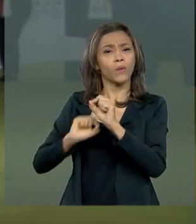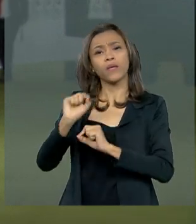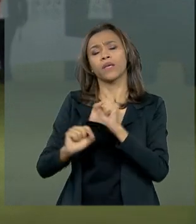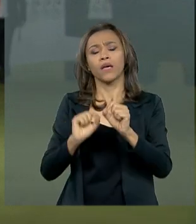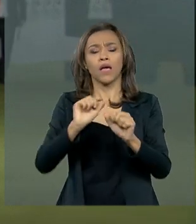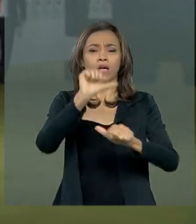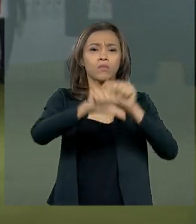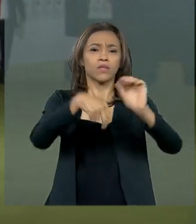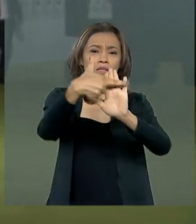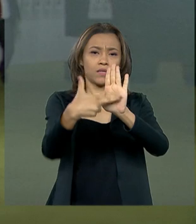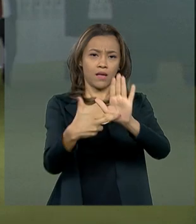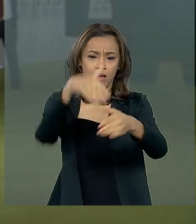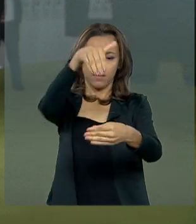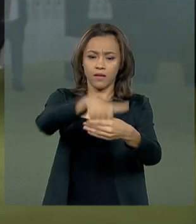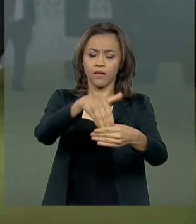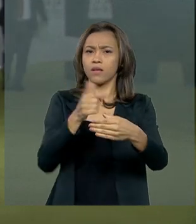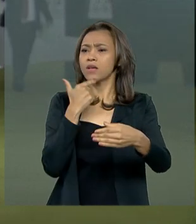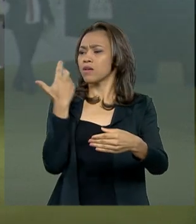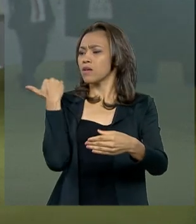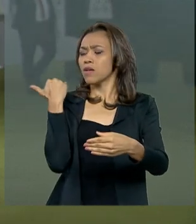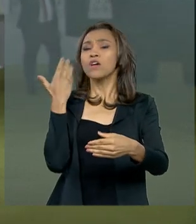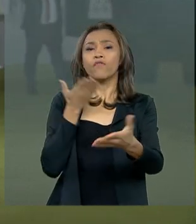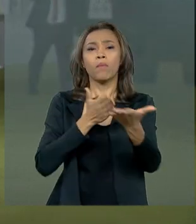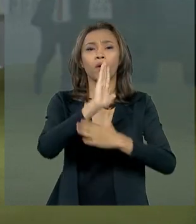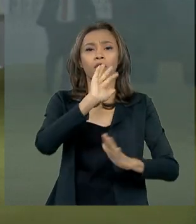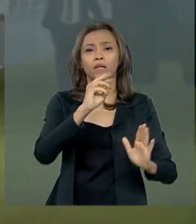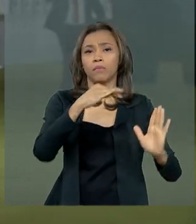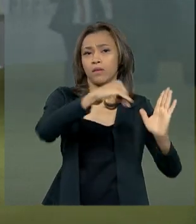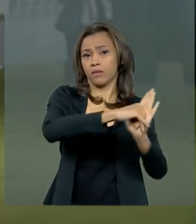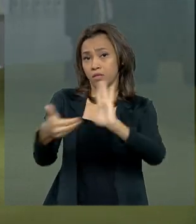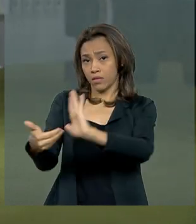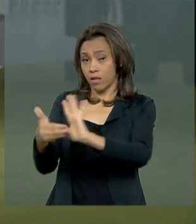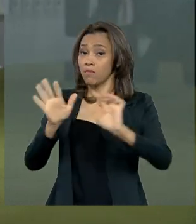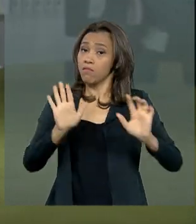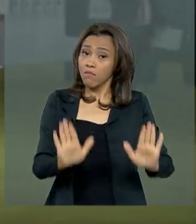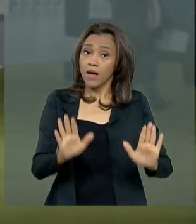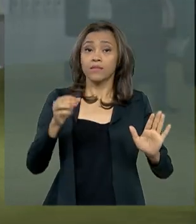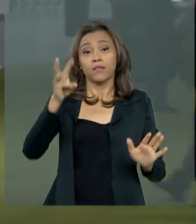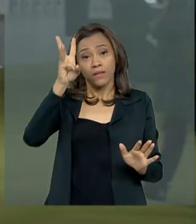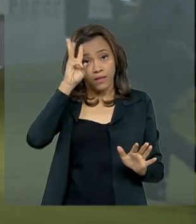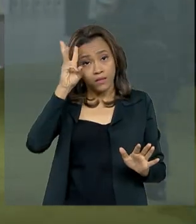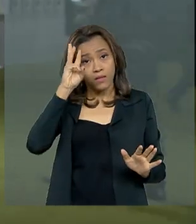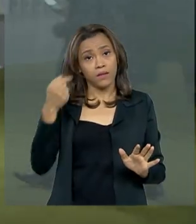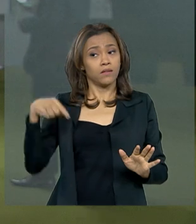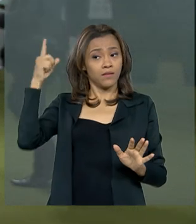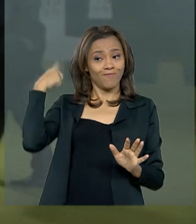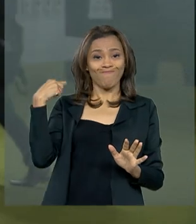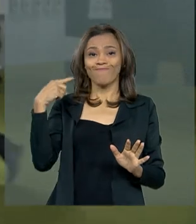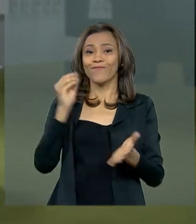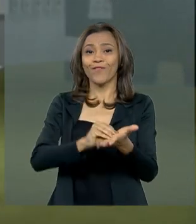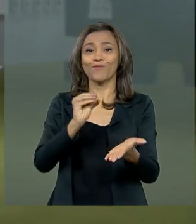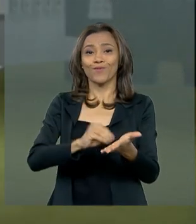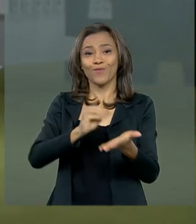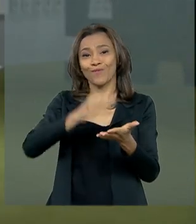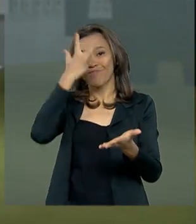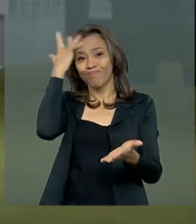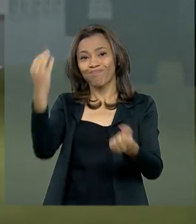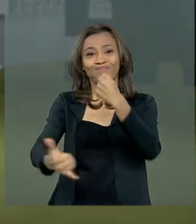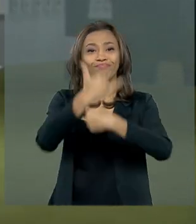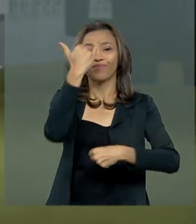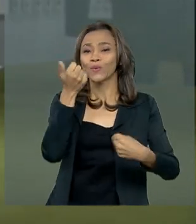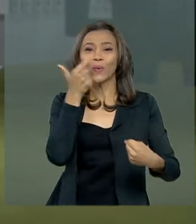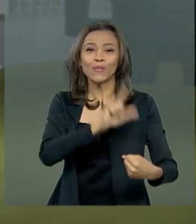recentemente aprovada pelas duas casas do congresso mas nesta terça feira a sessão conjunta não alcançou o quórum e foi adiada para